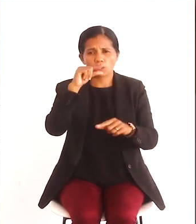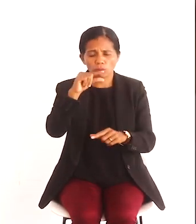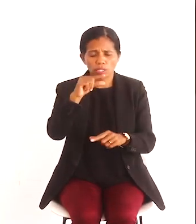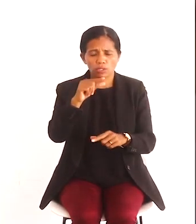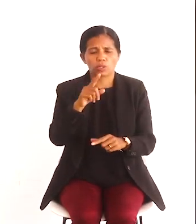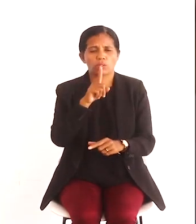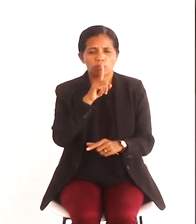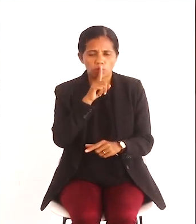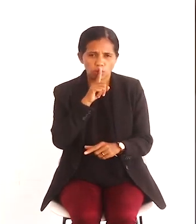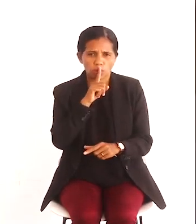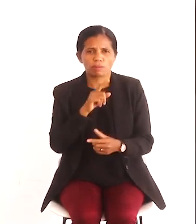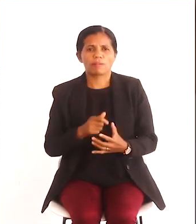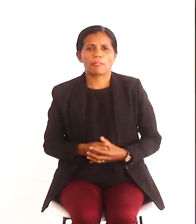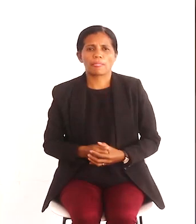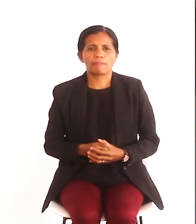Calai,